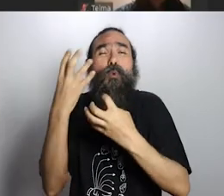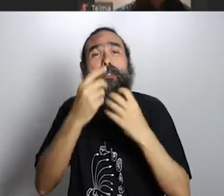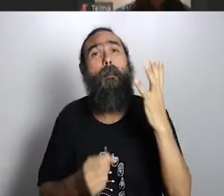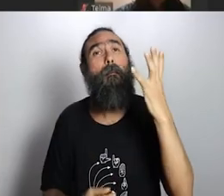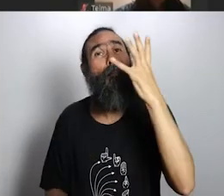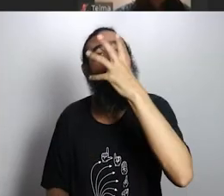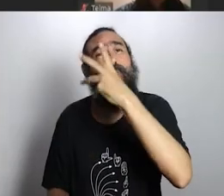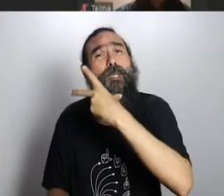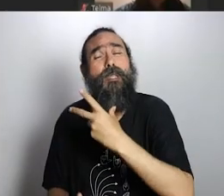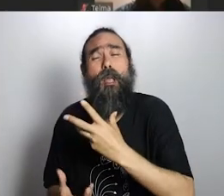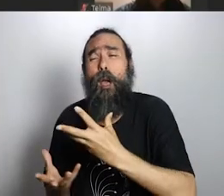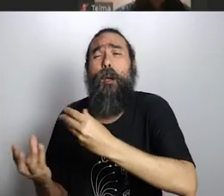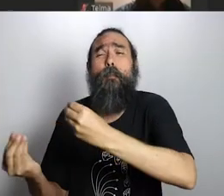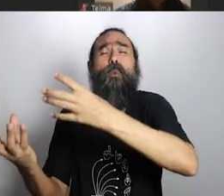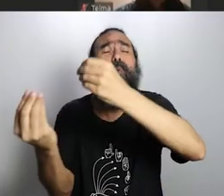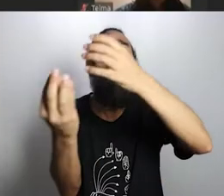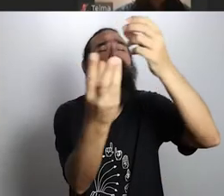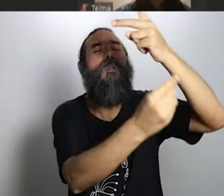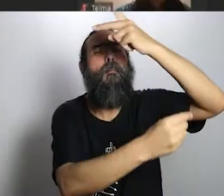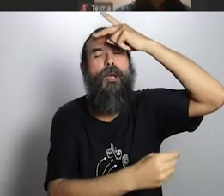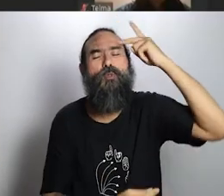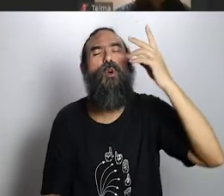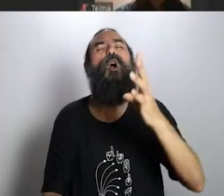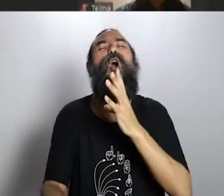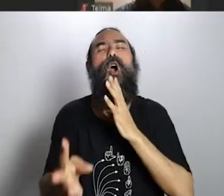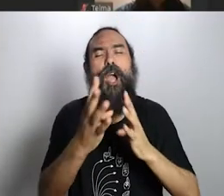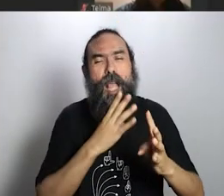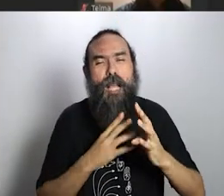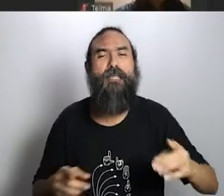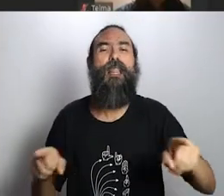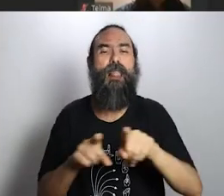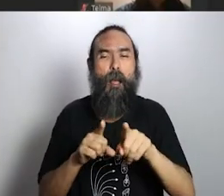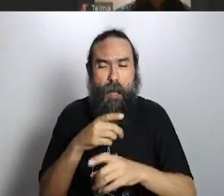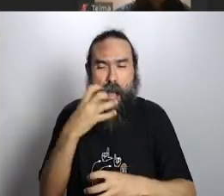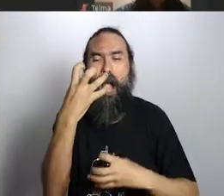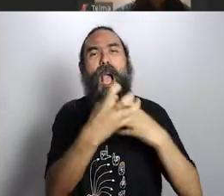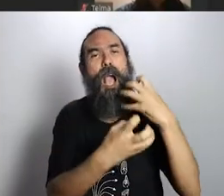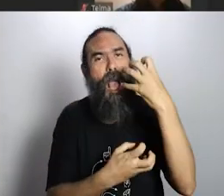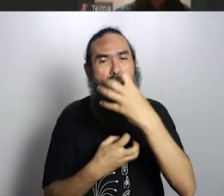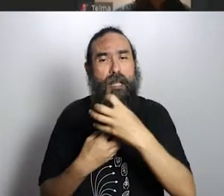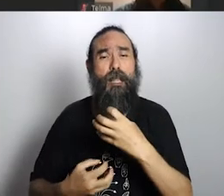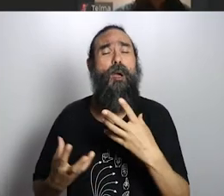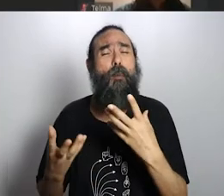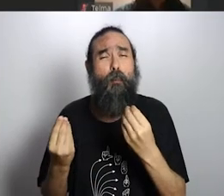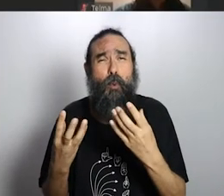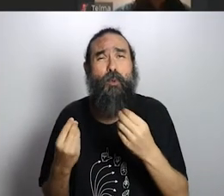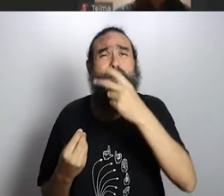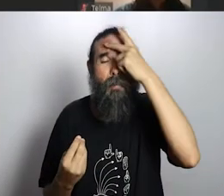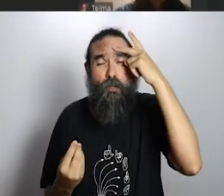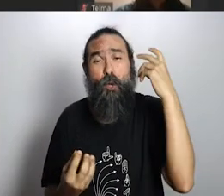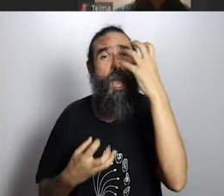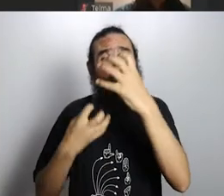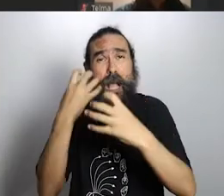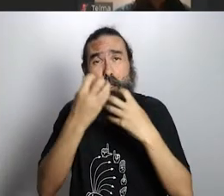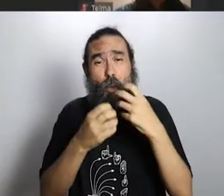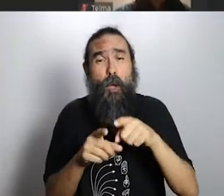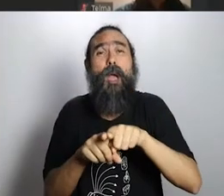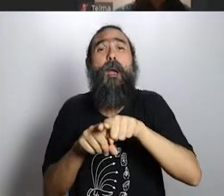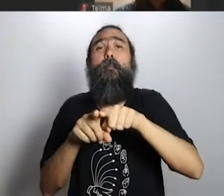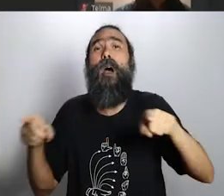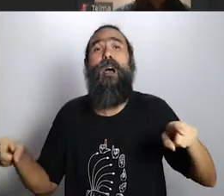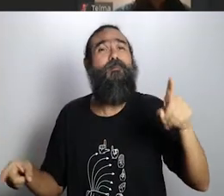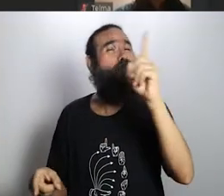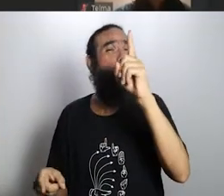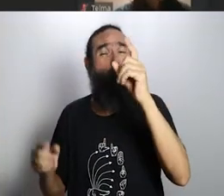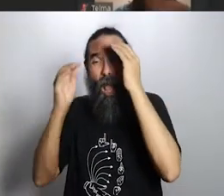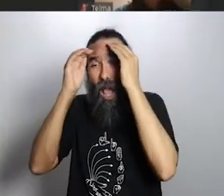muita música bonita, que muita gente cantou e... Muita gente cantou e não reconheceu